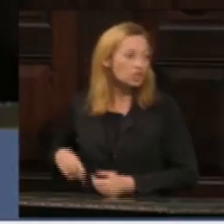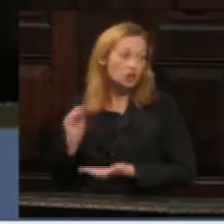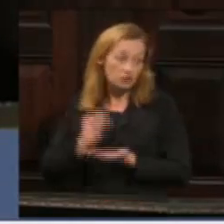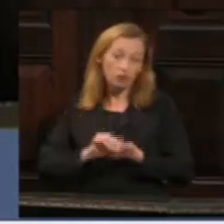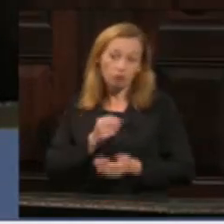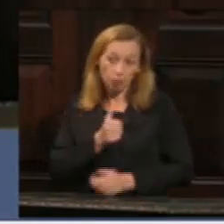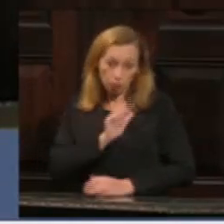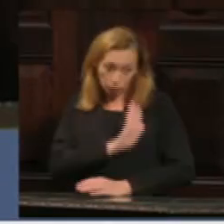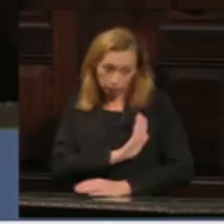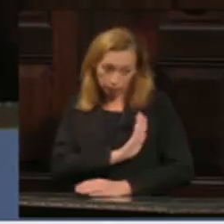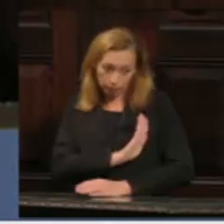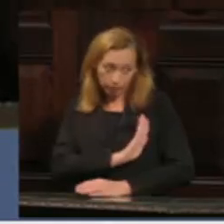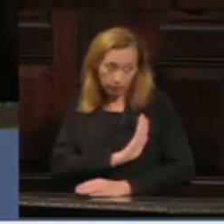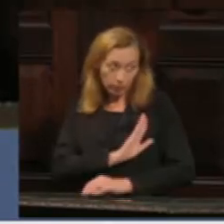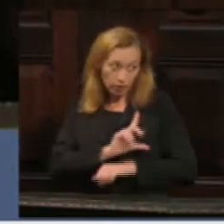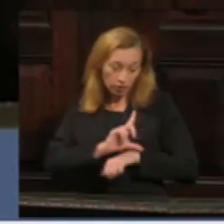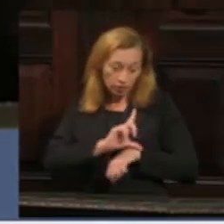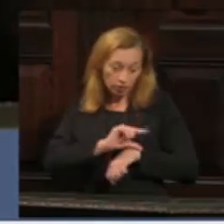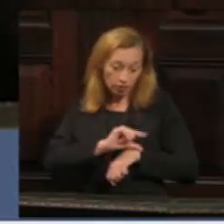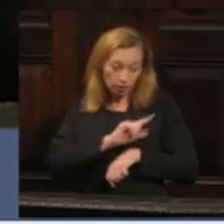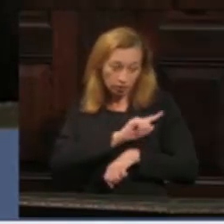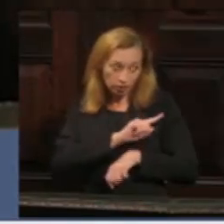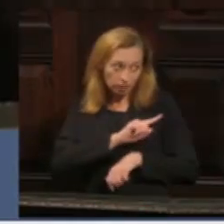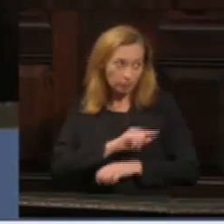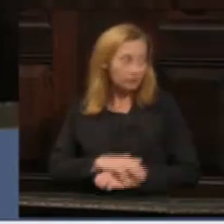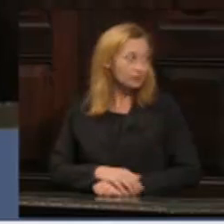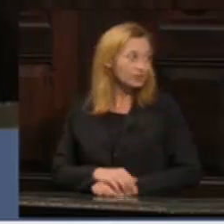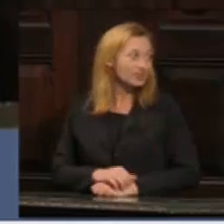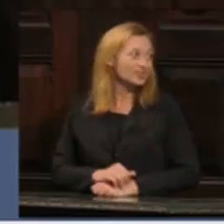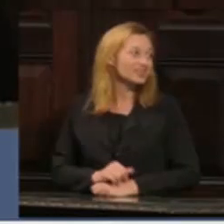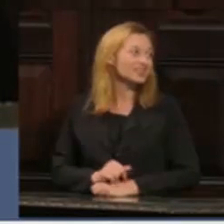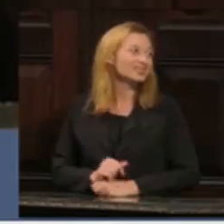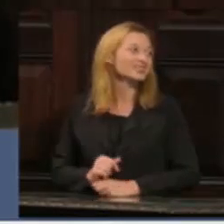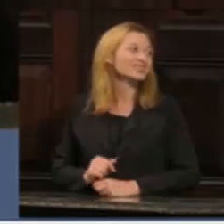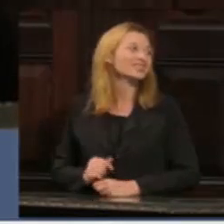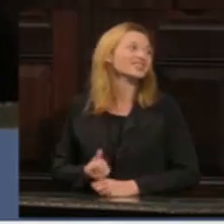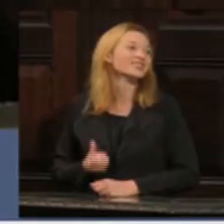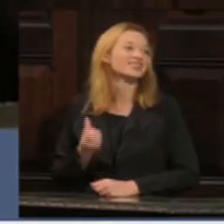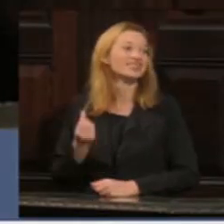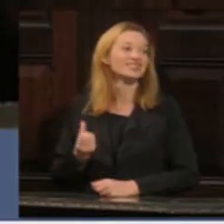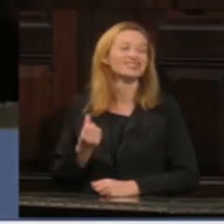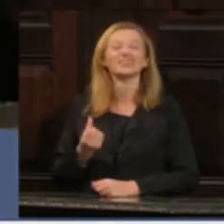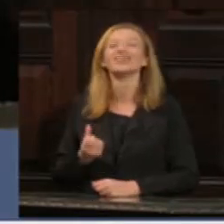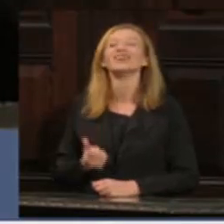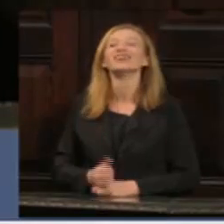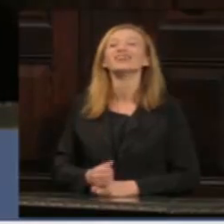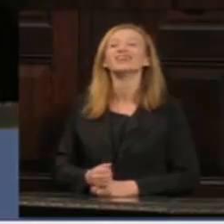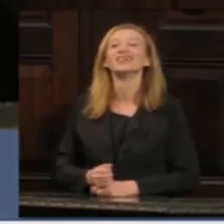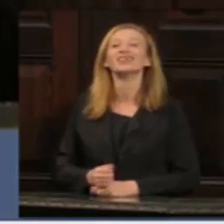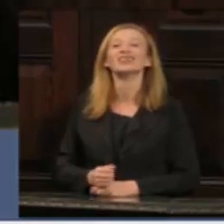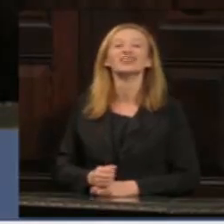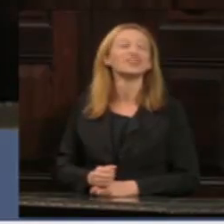e seu relógio está adiantado. 6. Fiscalizar